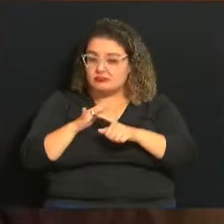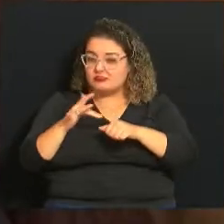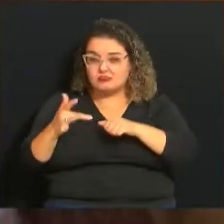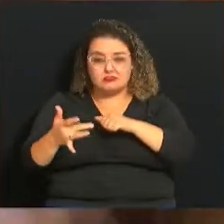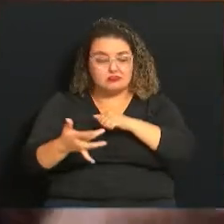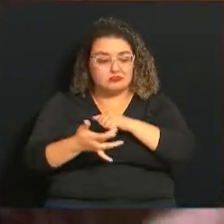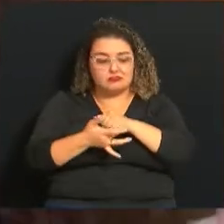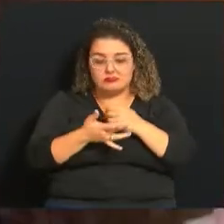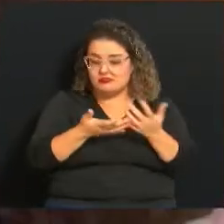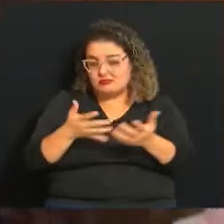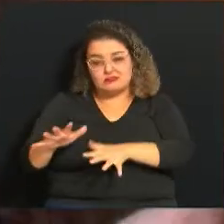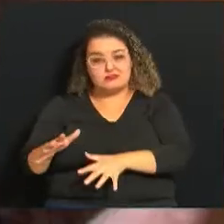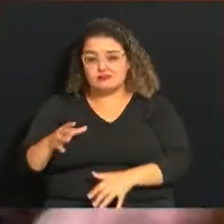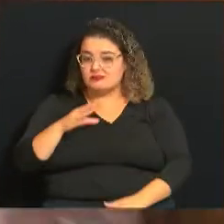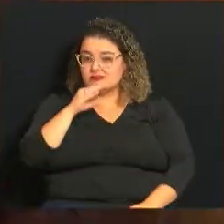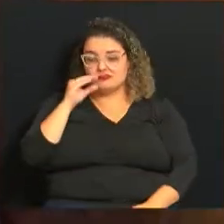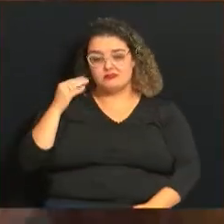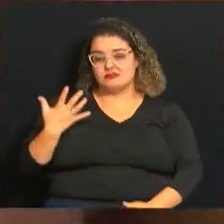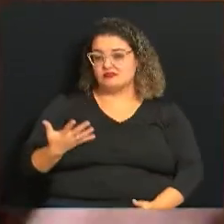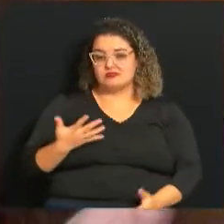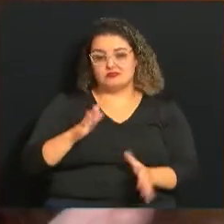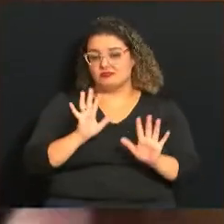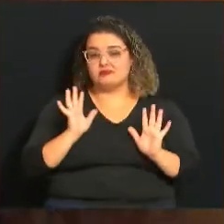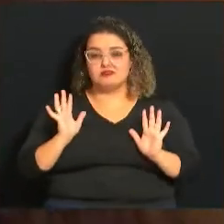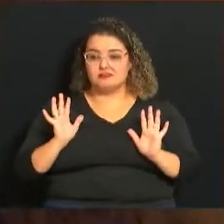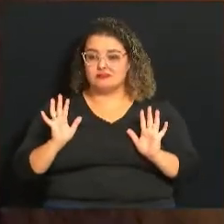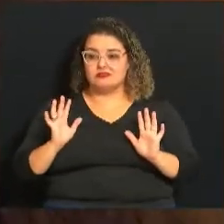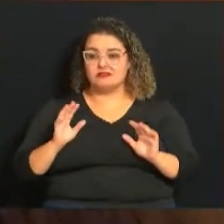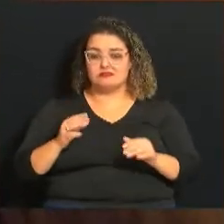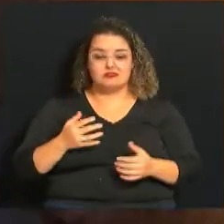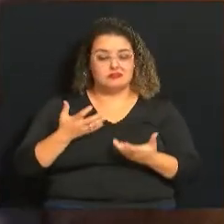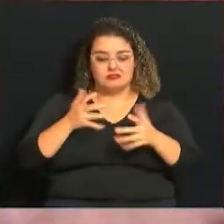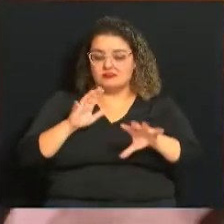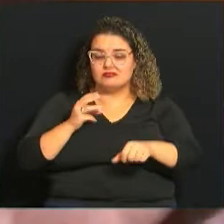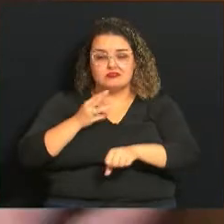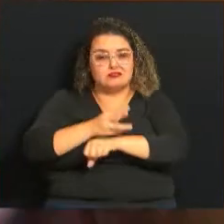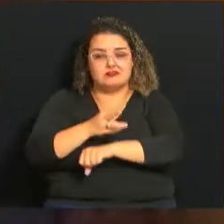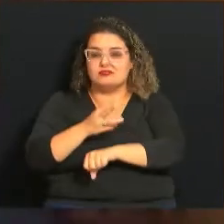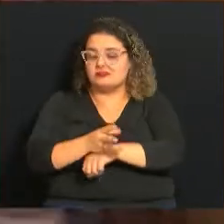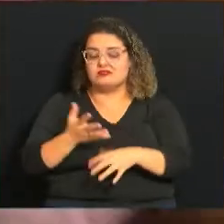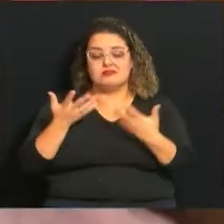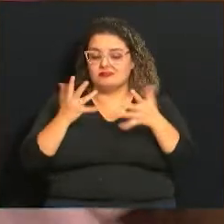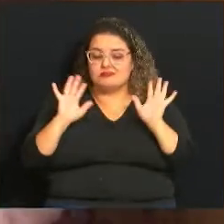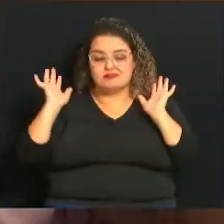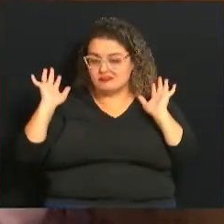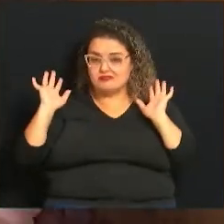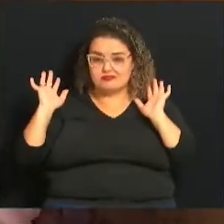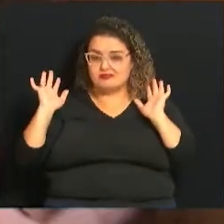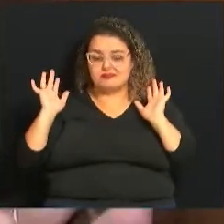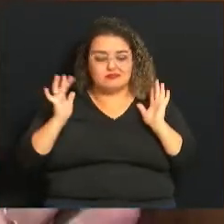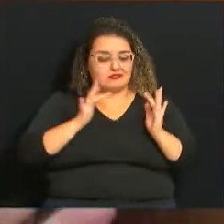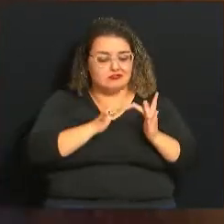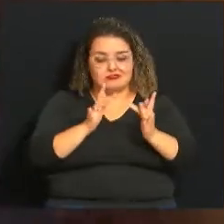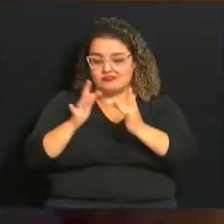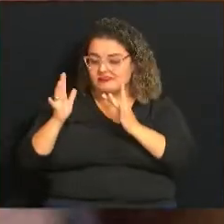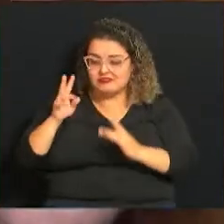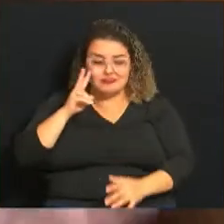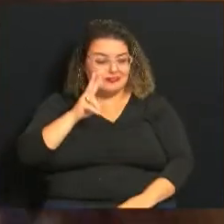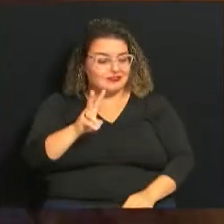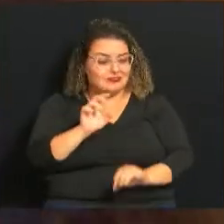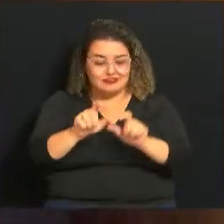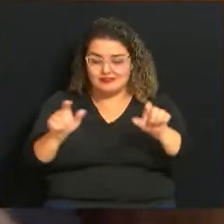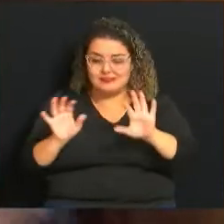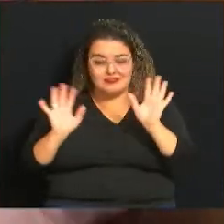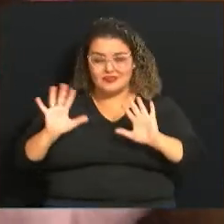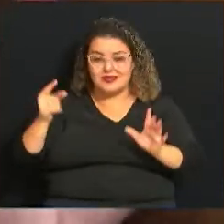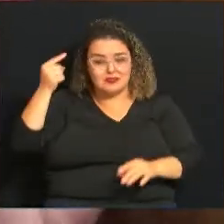agora saindo de redes sociais, saindo do WhatsApp, né? Assim, não quero contato, não quero ter que ver gente, pensar em